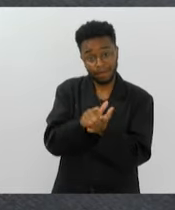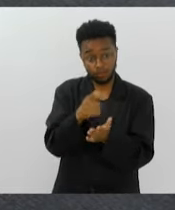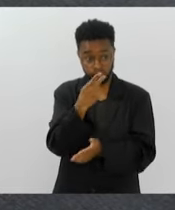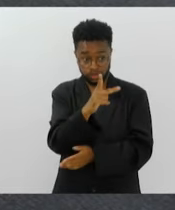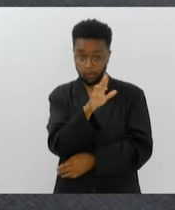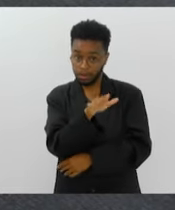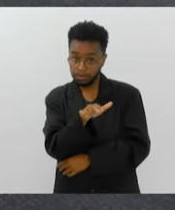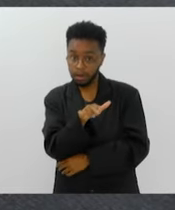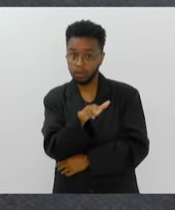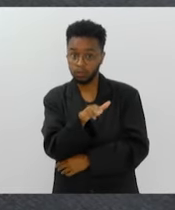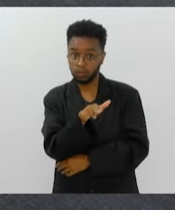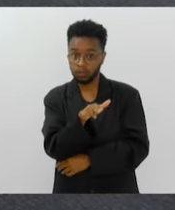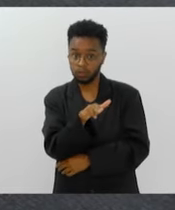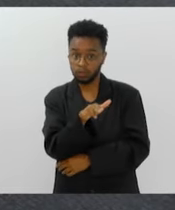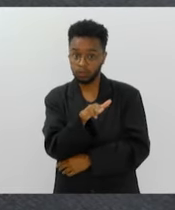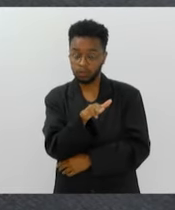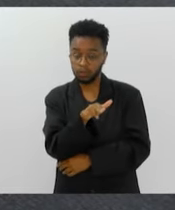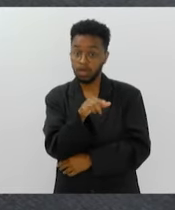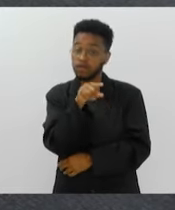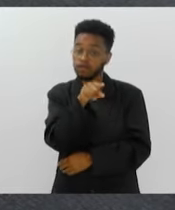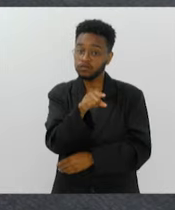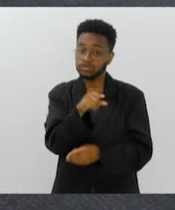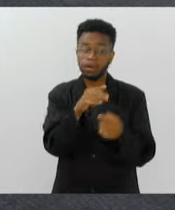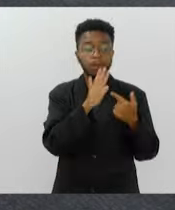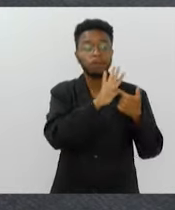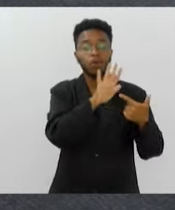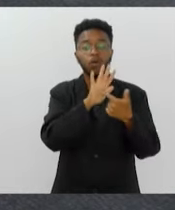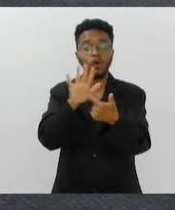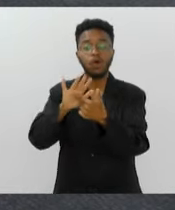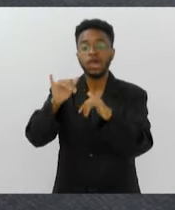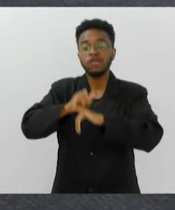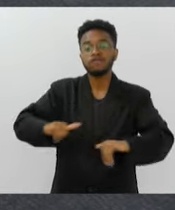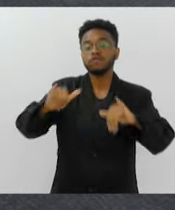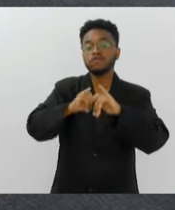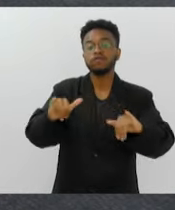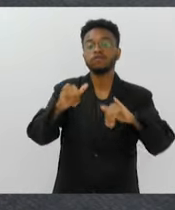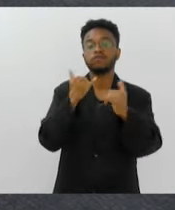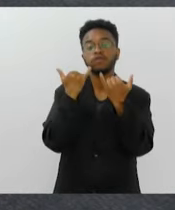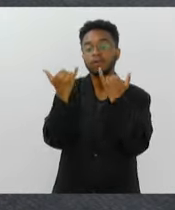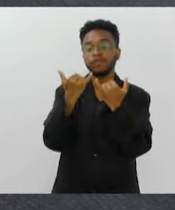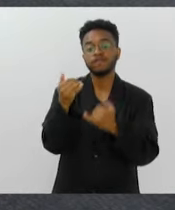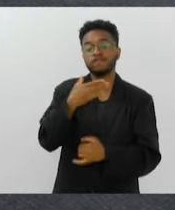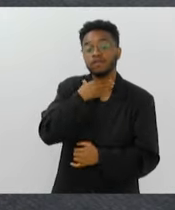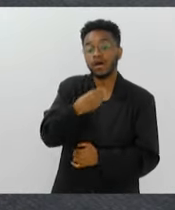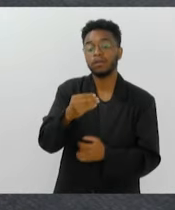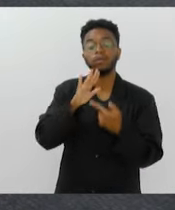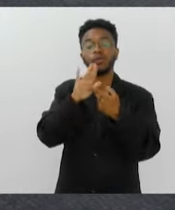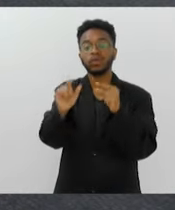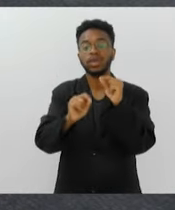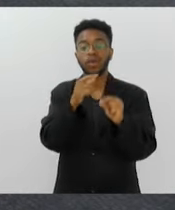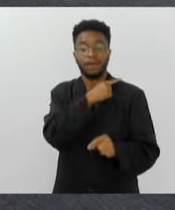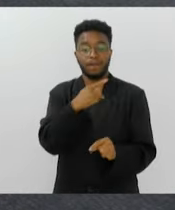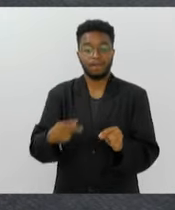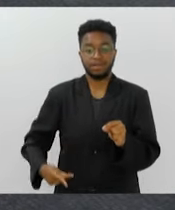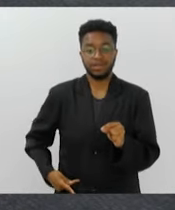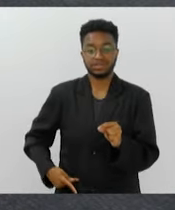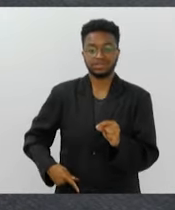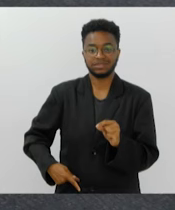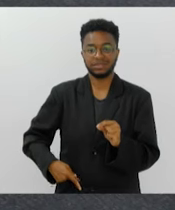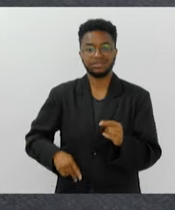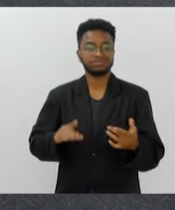irmão e você ficou botando fake News na rua dizendo que era o presidente da casa que era aliado